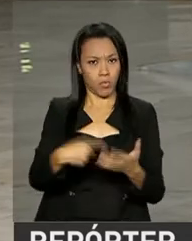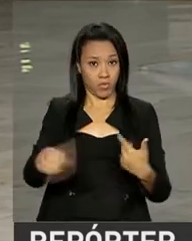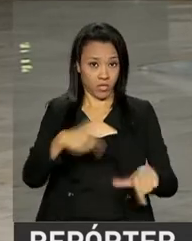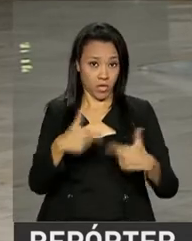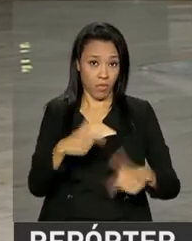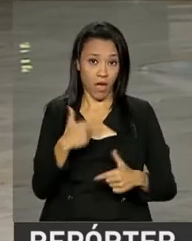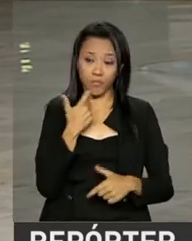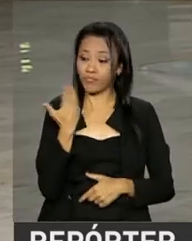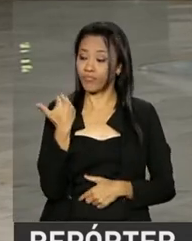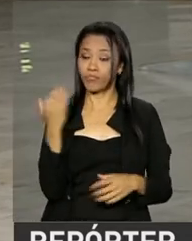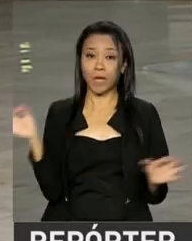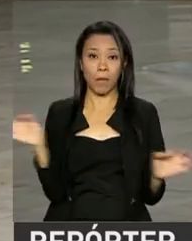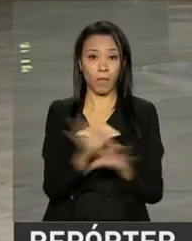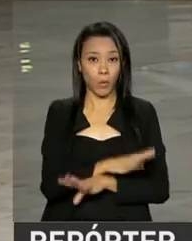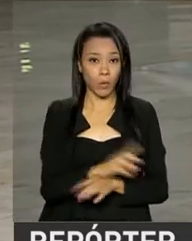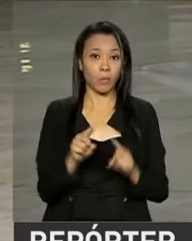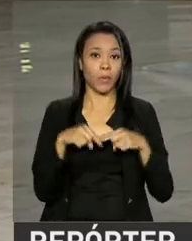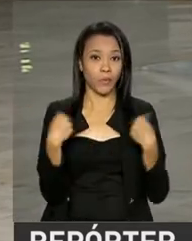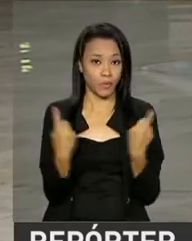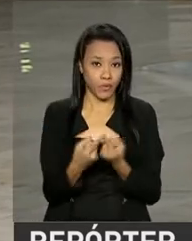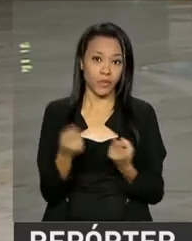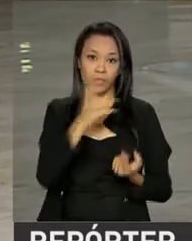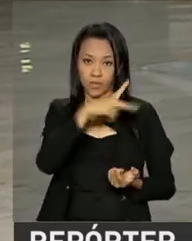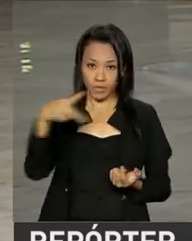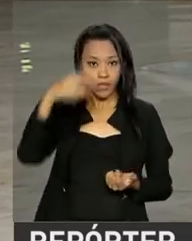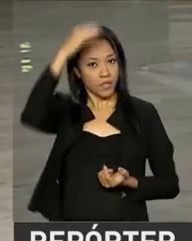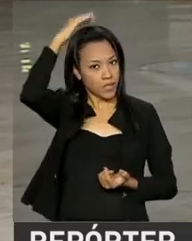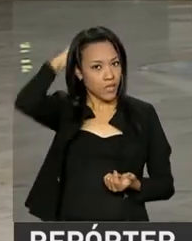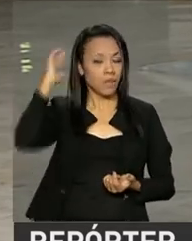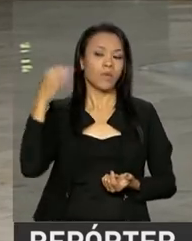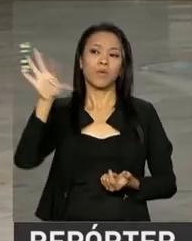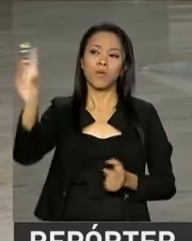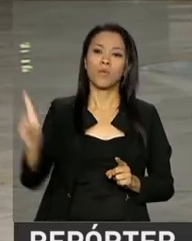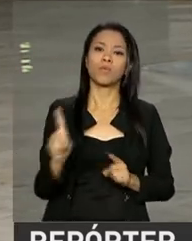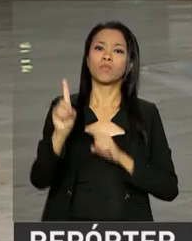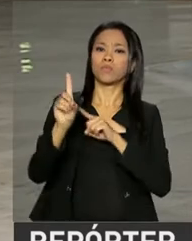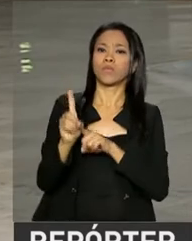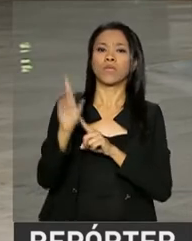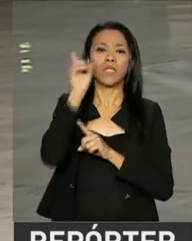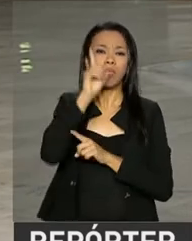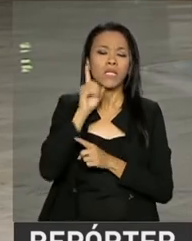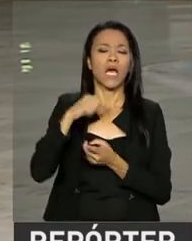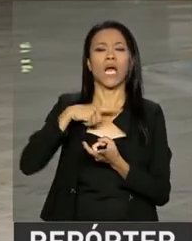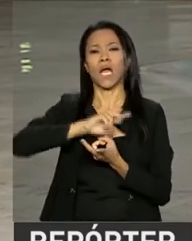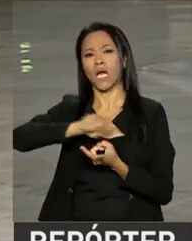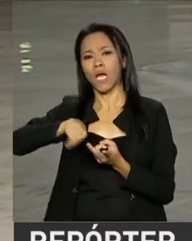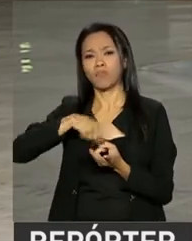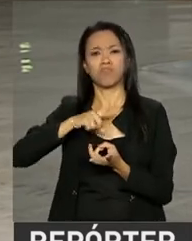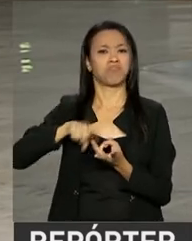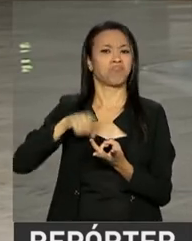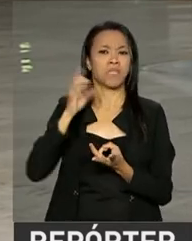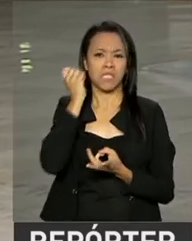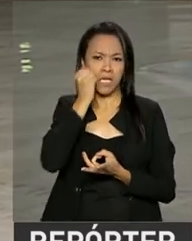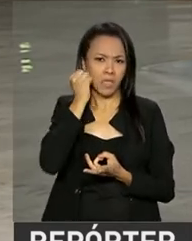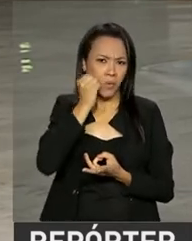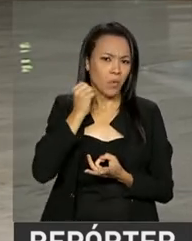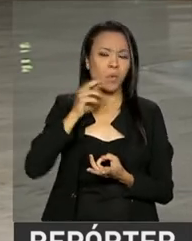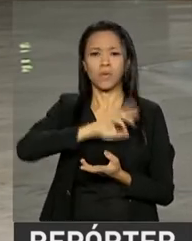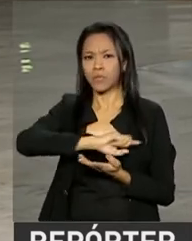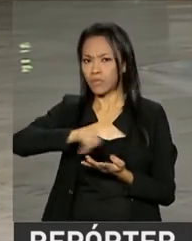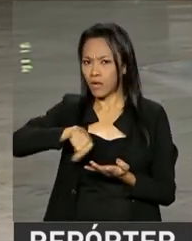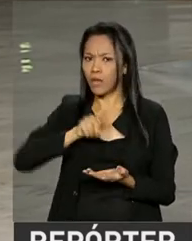de terminar uma reunião do presidente michel temer com o parlamentar os deputados e senadores também participaram representantes